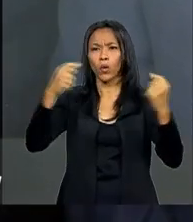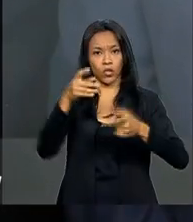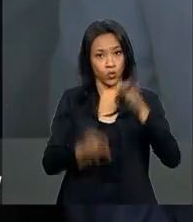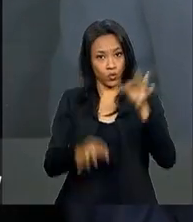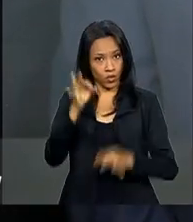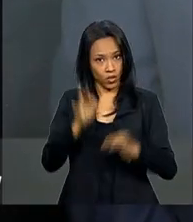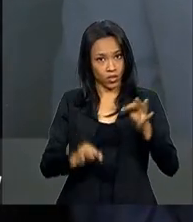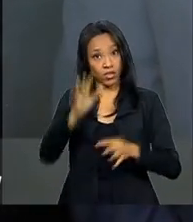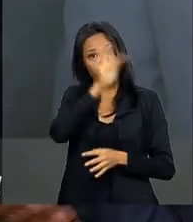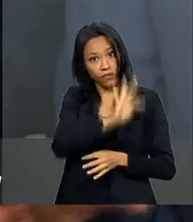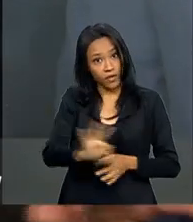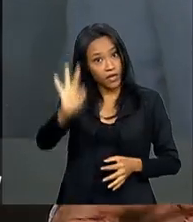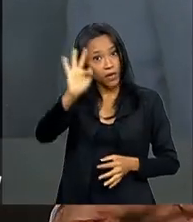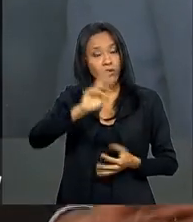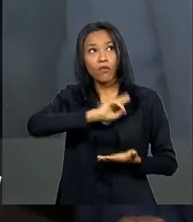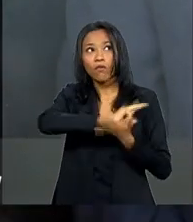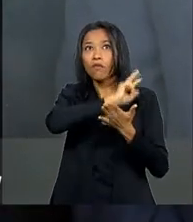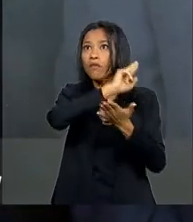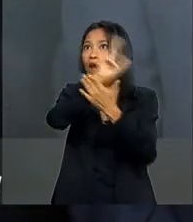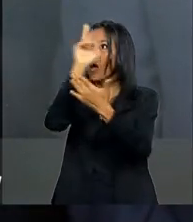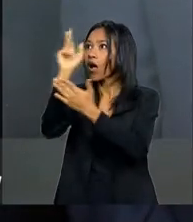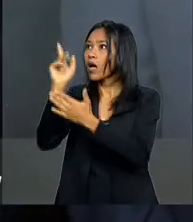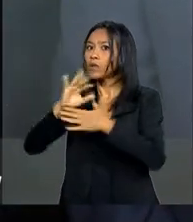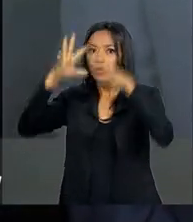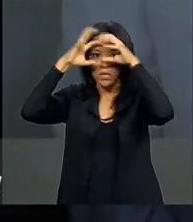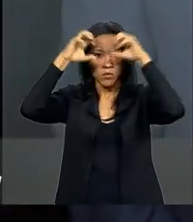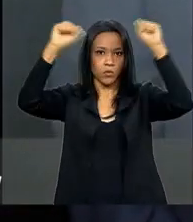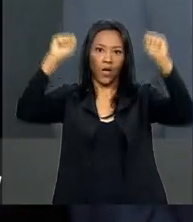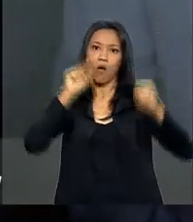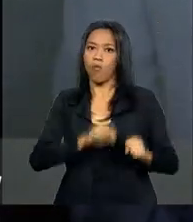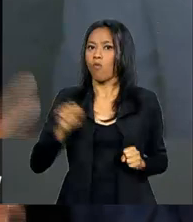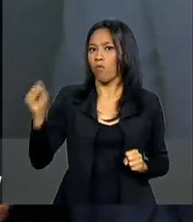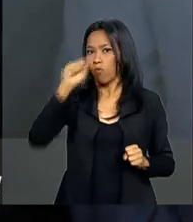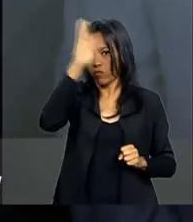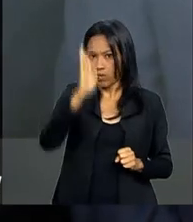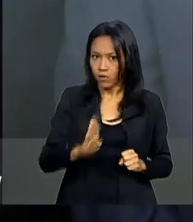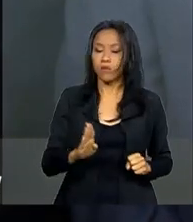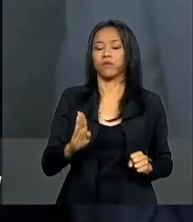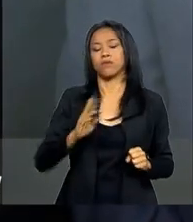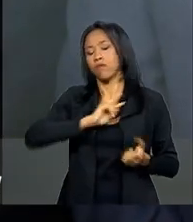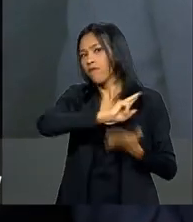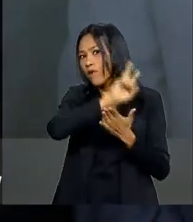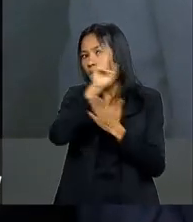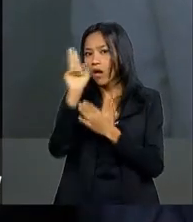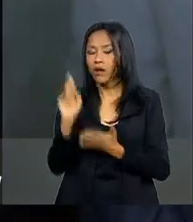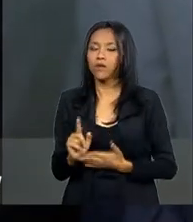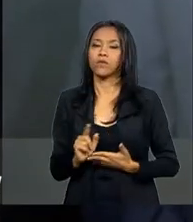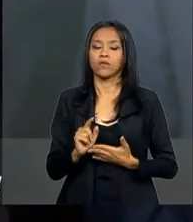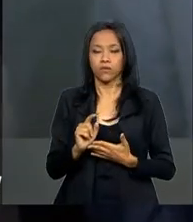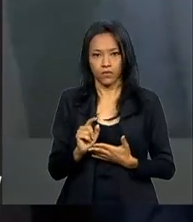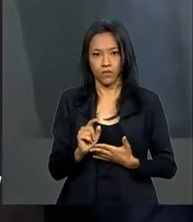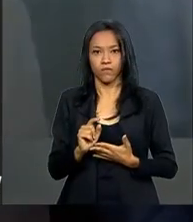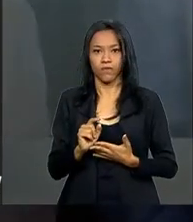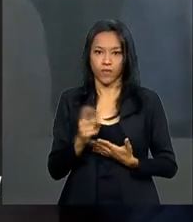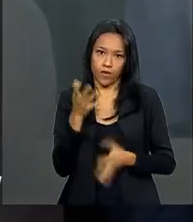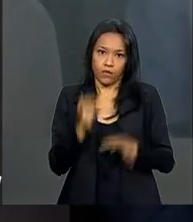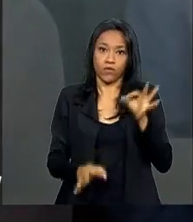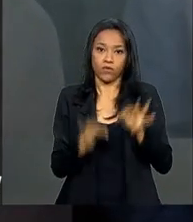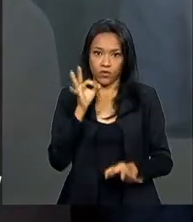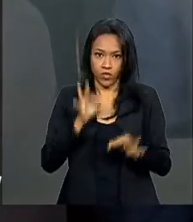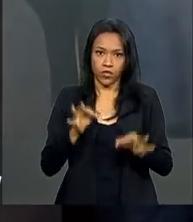que eu estou falando de vários tribunais federais e várias instâncias da Justiça